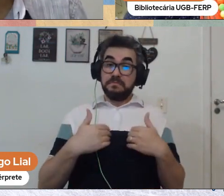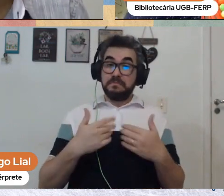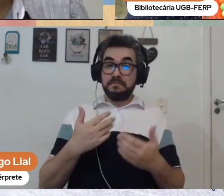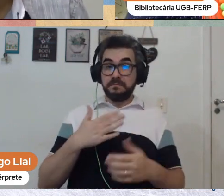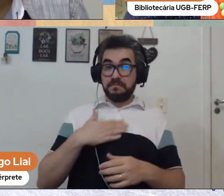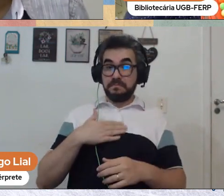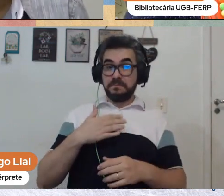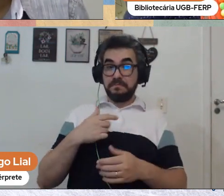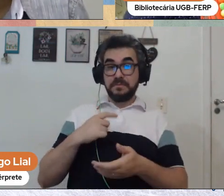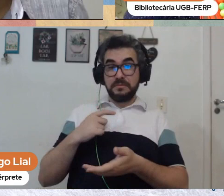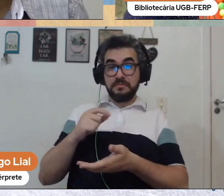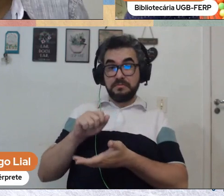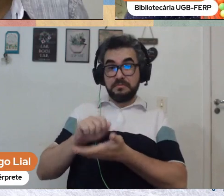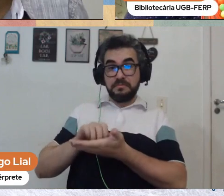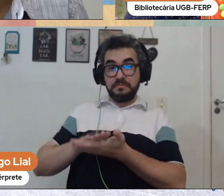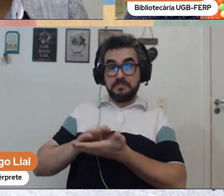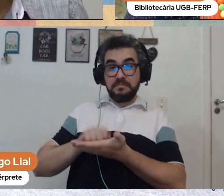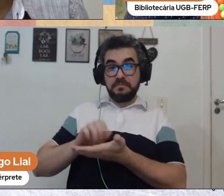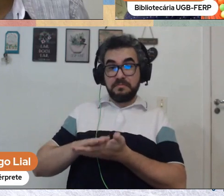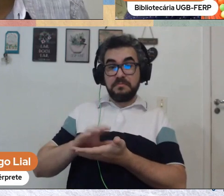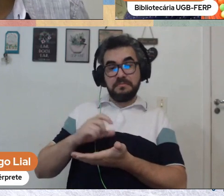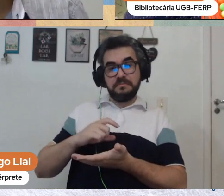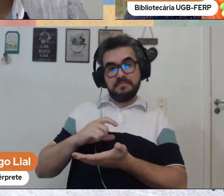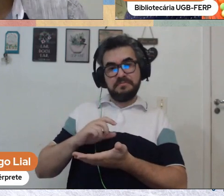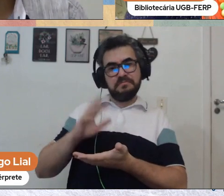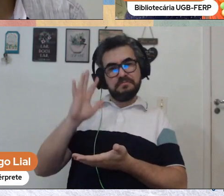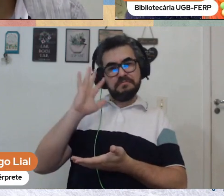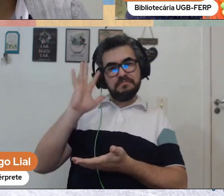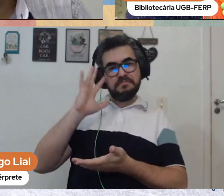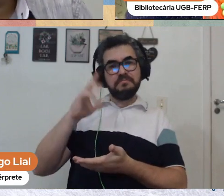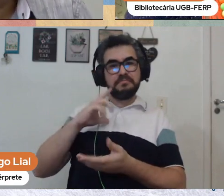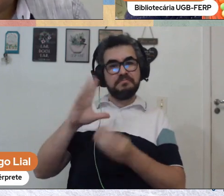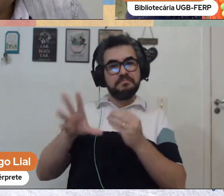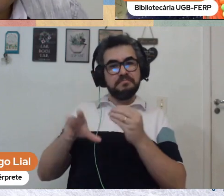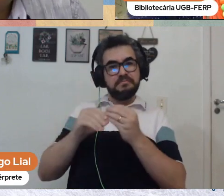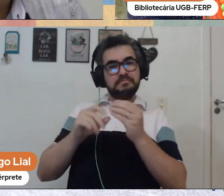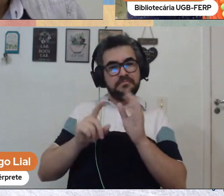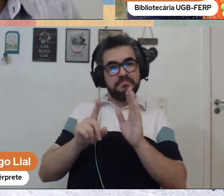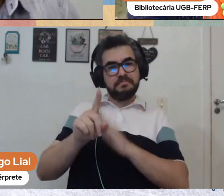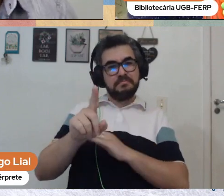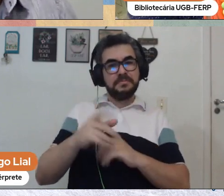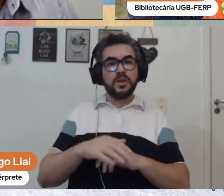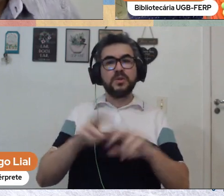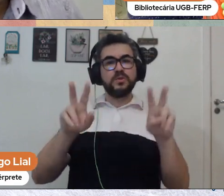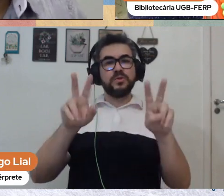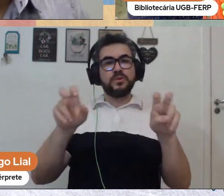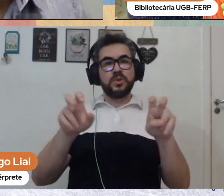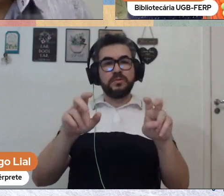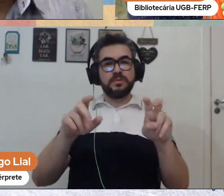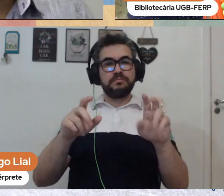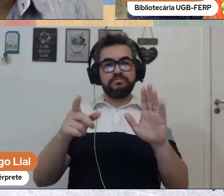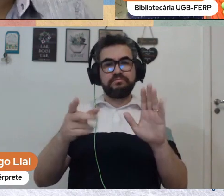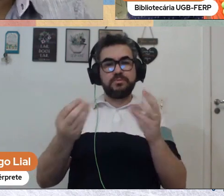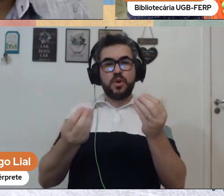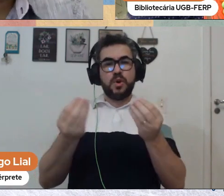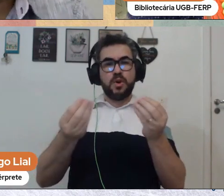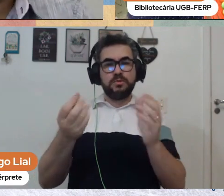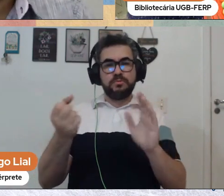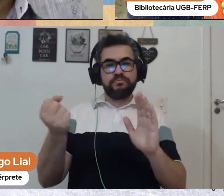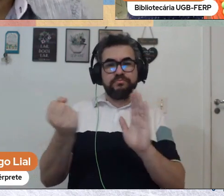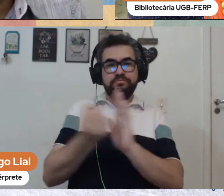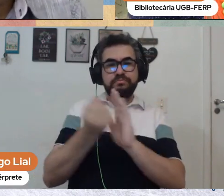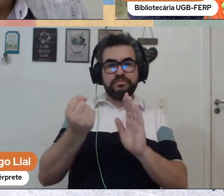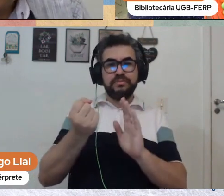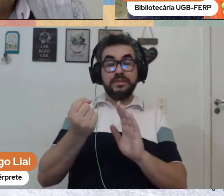favor. Enriquecedor. Pronto, a questão de direito autoral. Você falou da digitalização, né, e